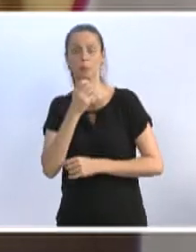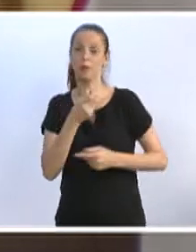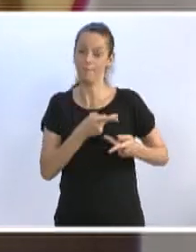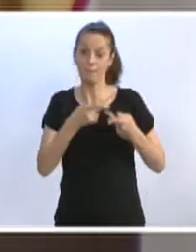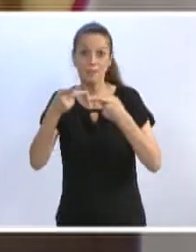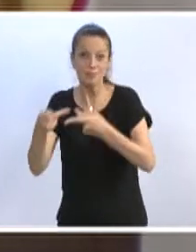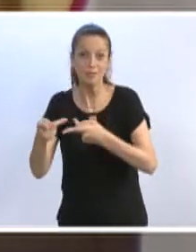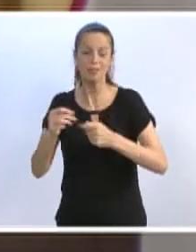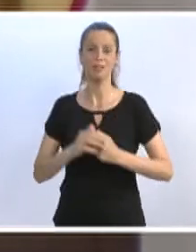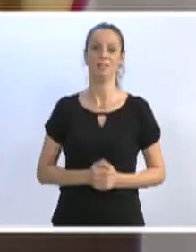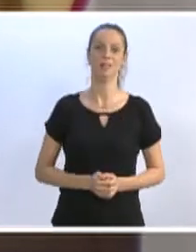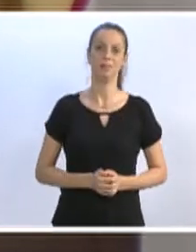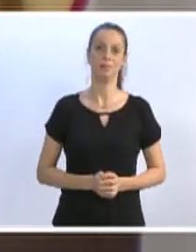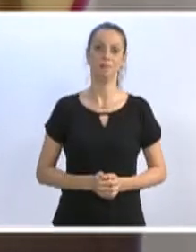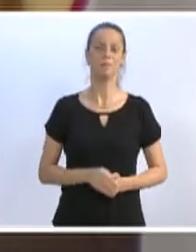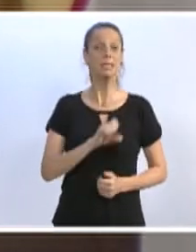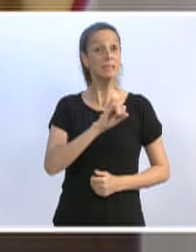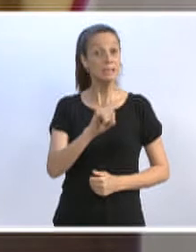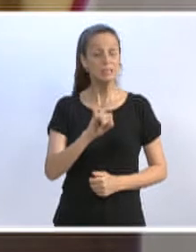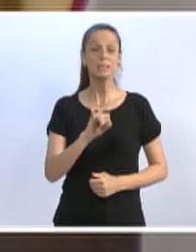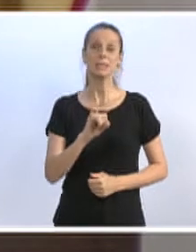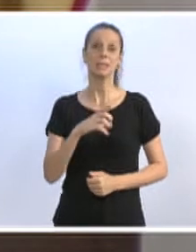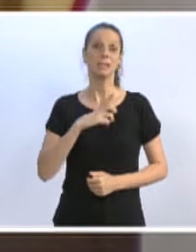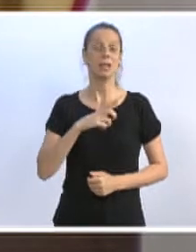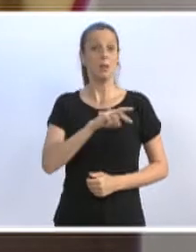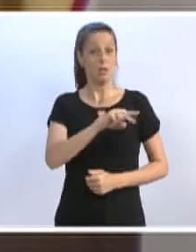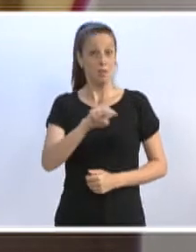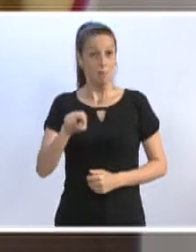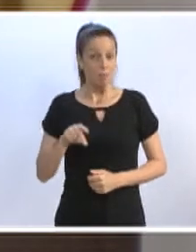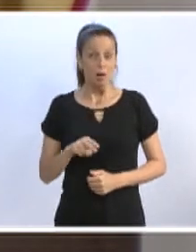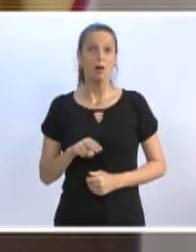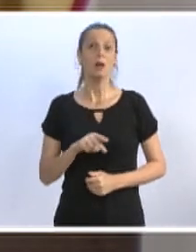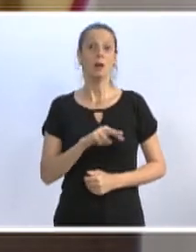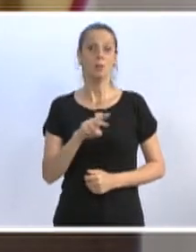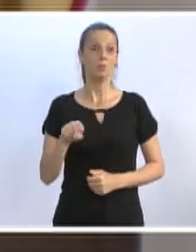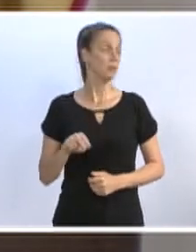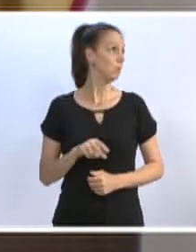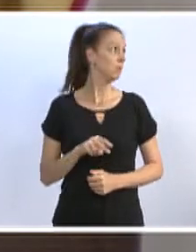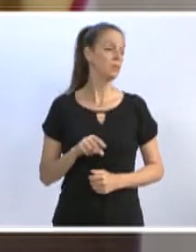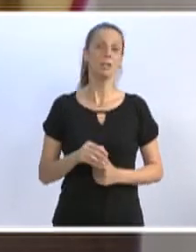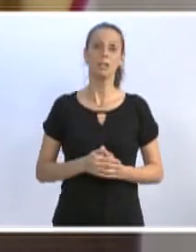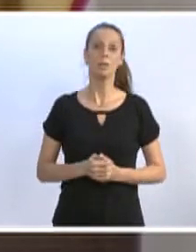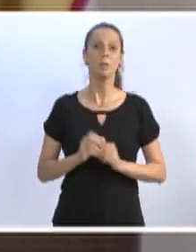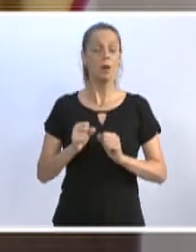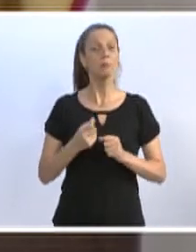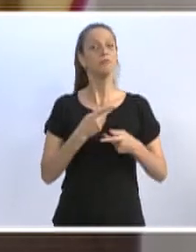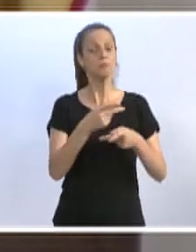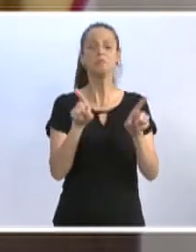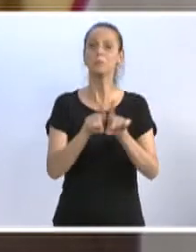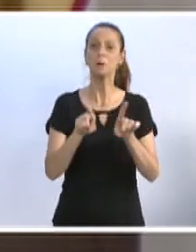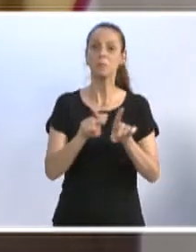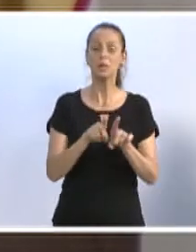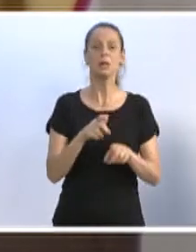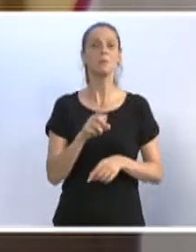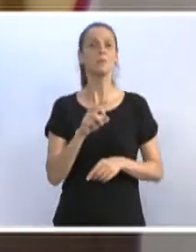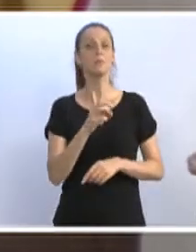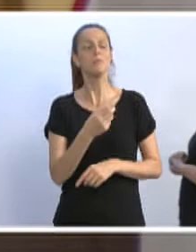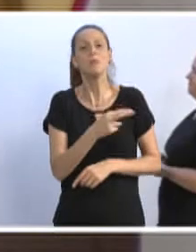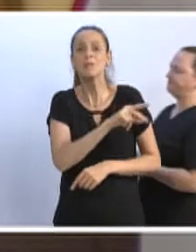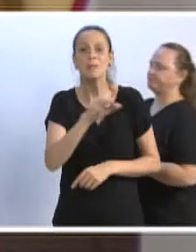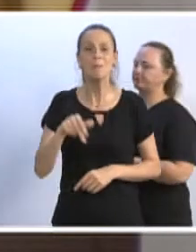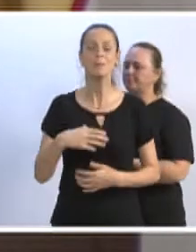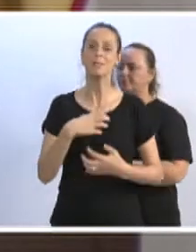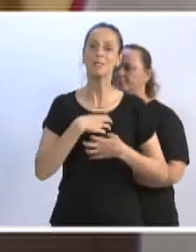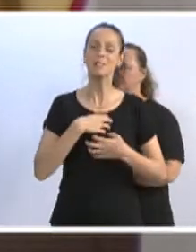visito-os. Se tenho irmãos, procuro não brigar com os meus irmãos, para que eles não se sintam